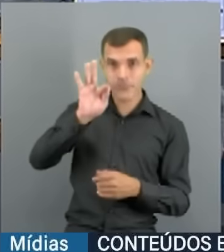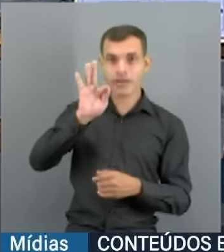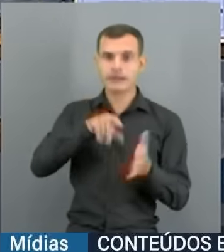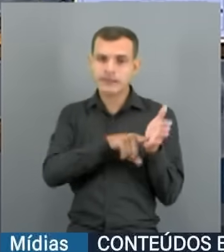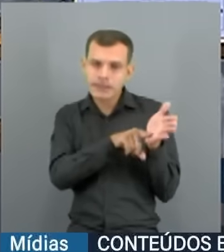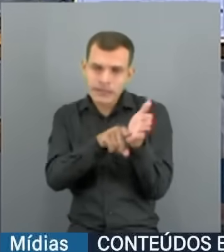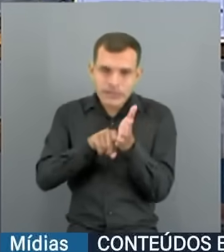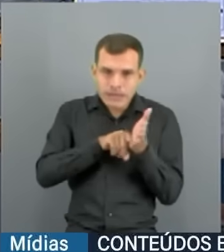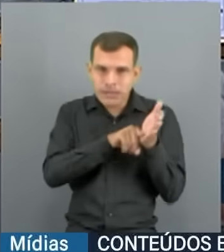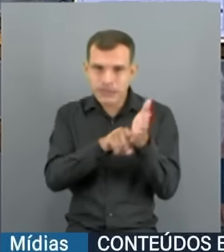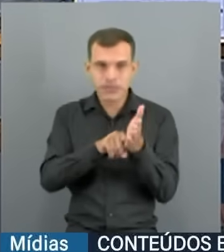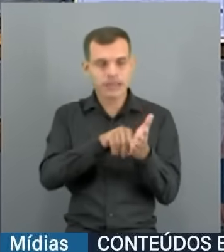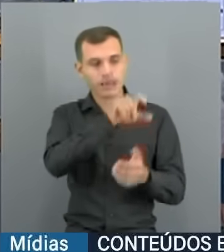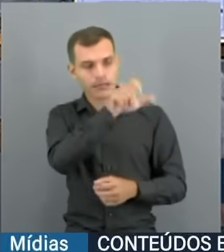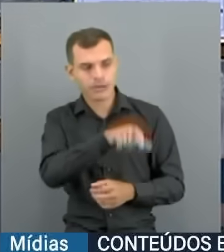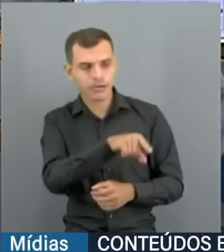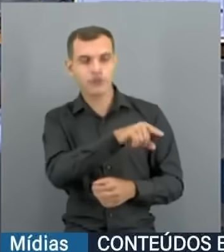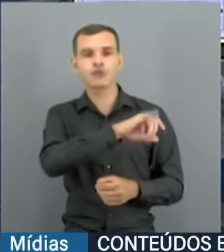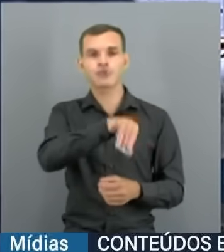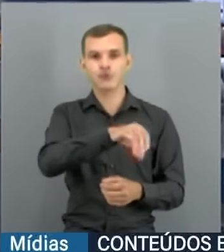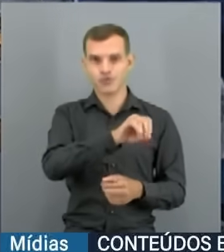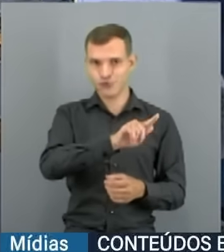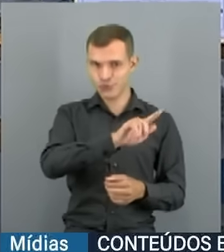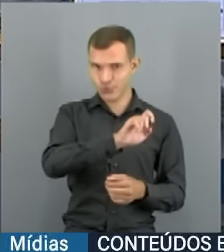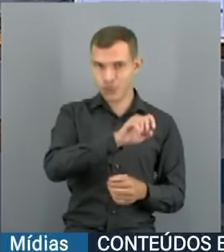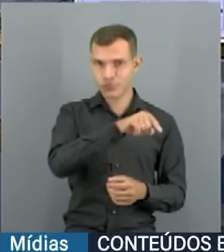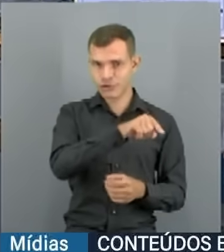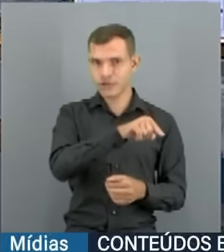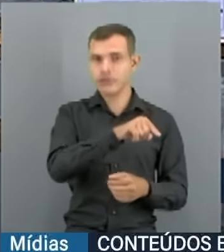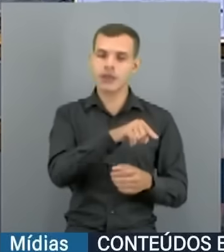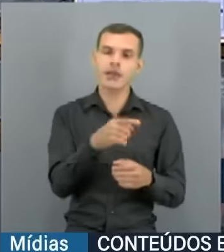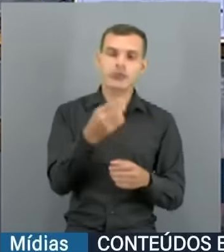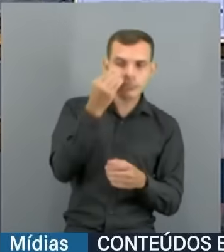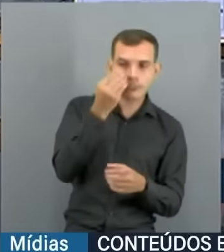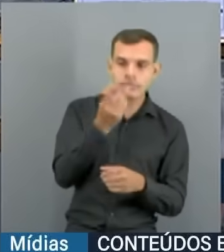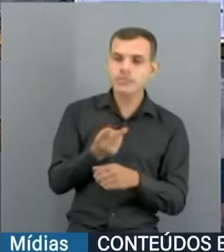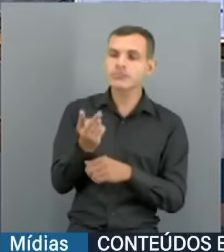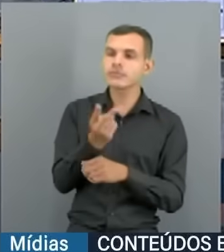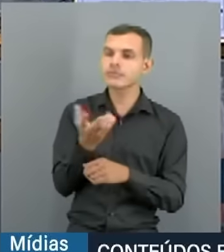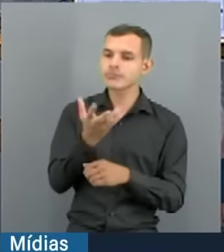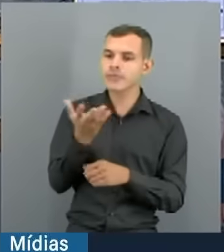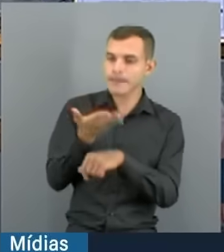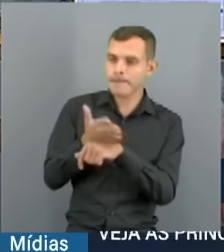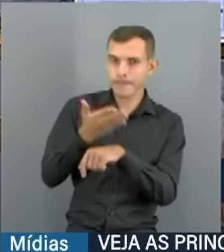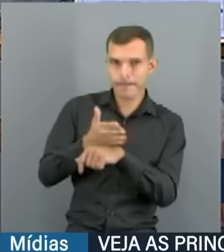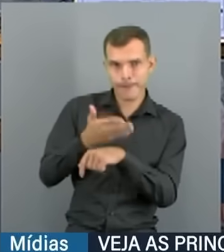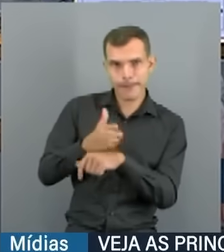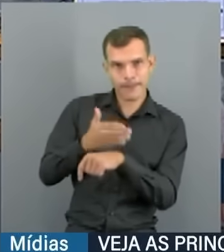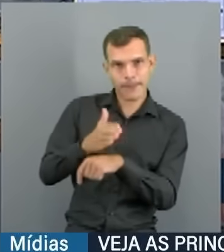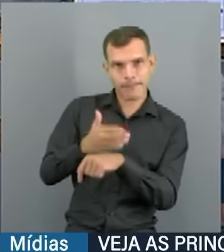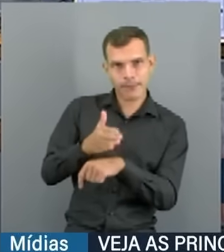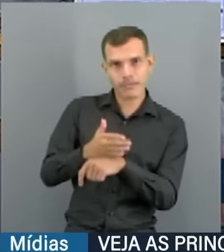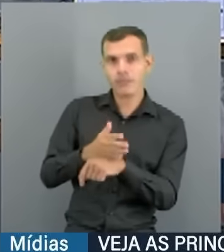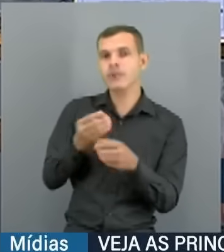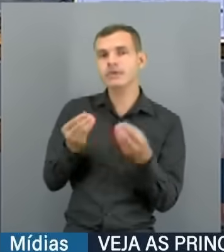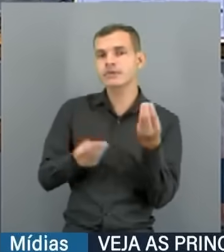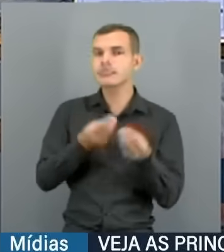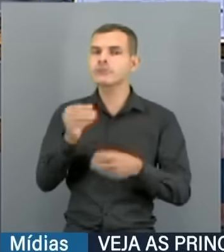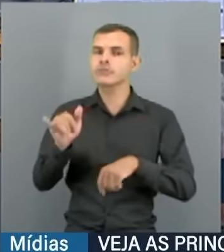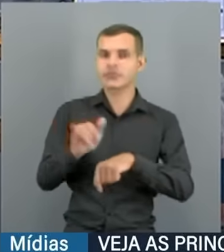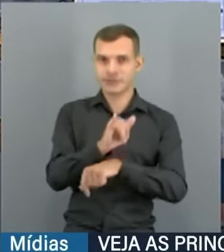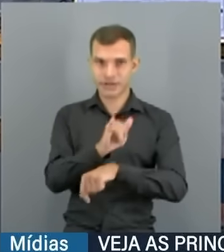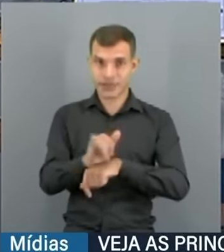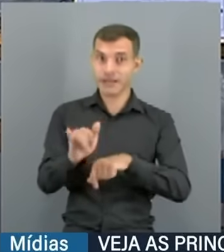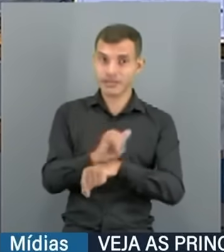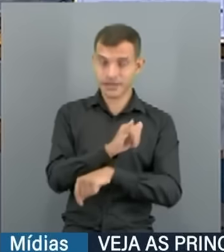das pessoas que procurou o treinamento de sniper para, segundo ele, buscar formas,